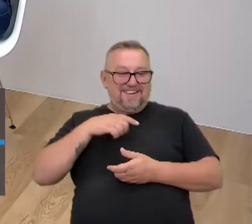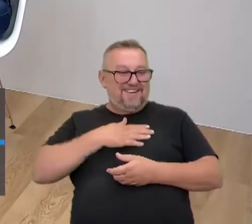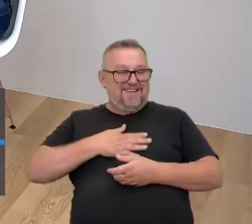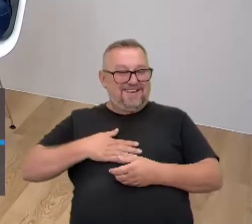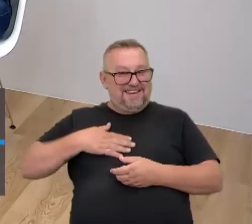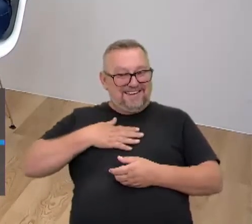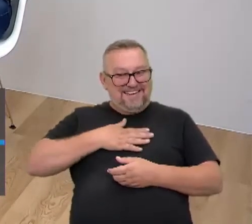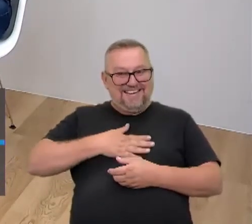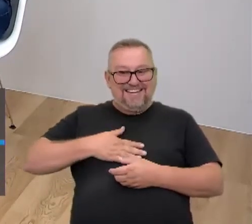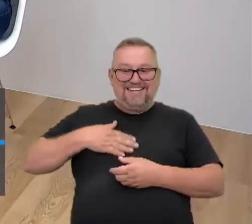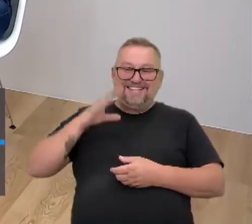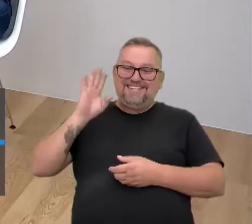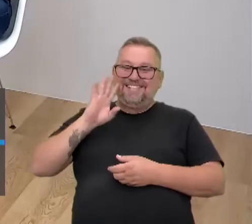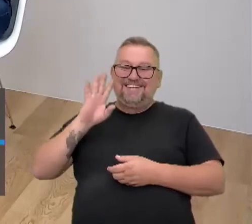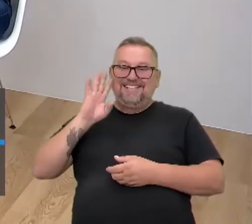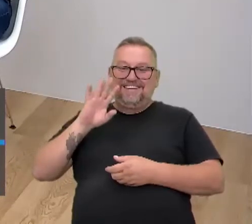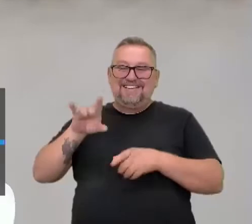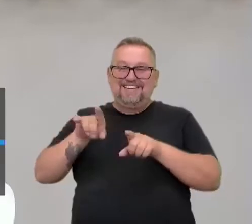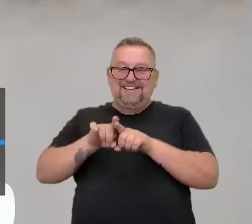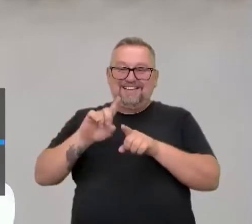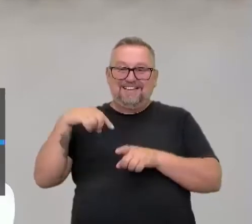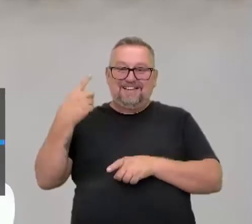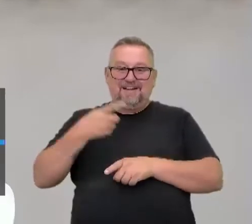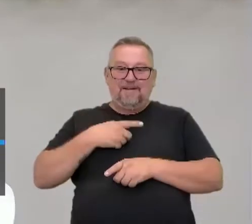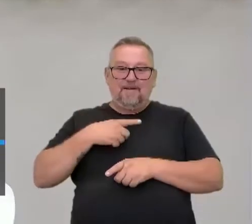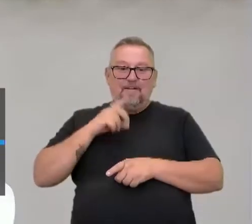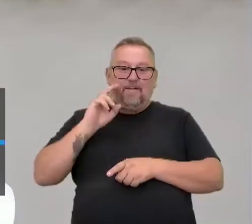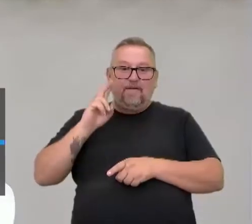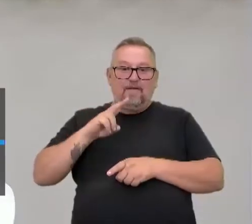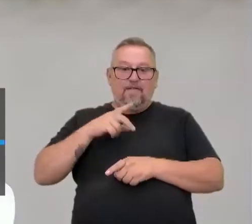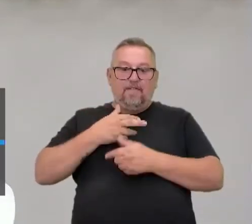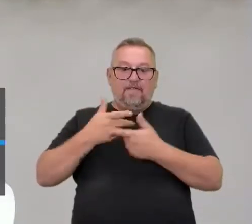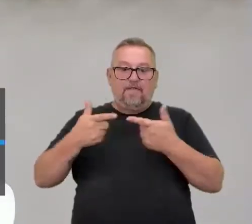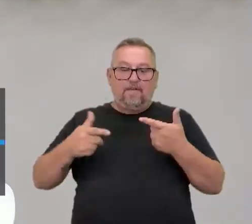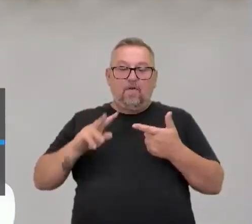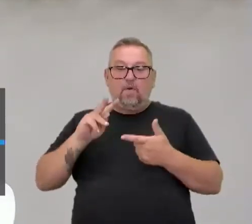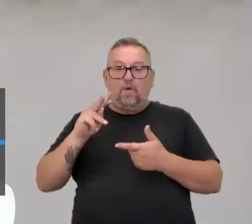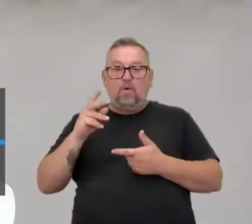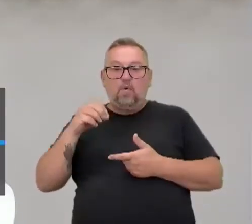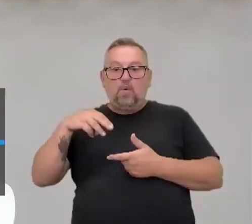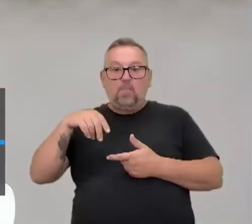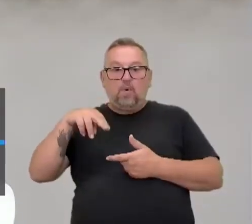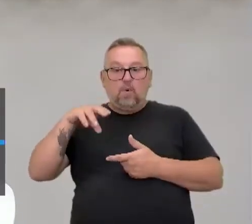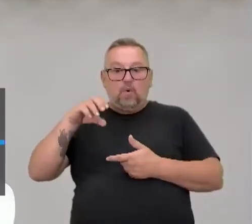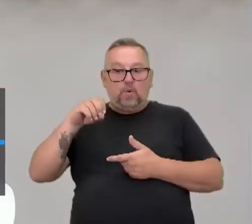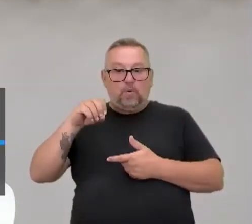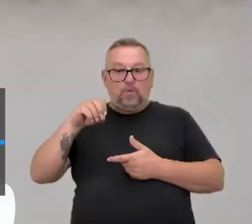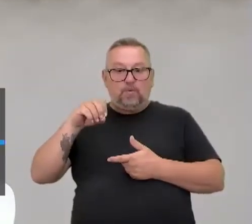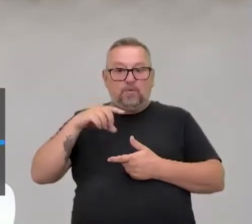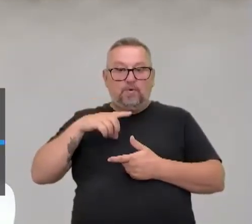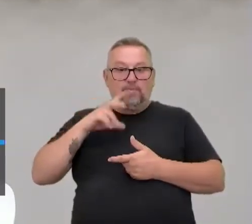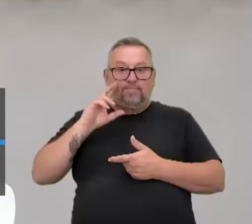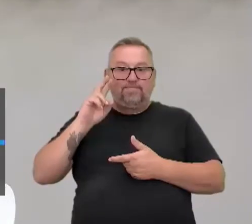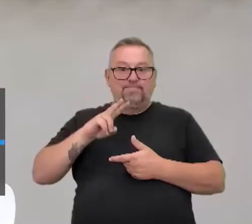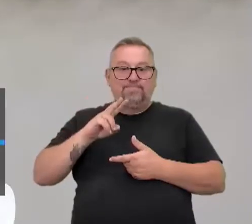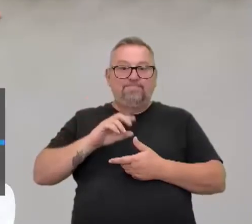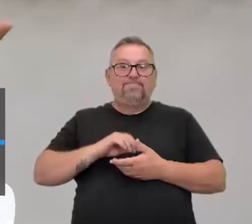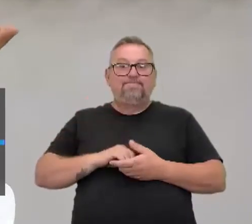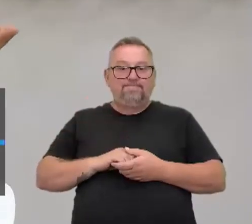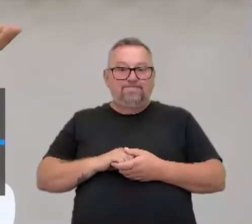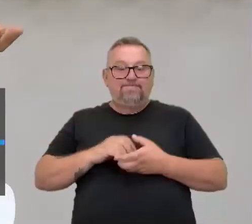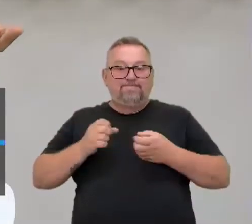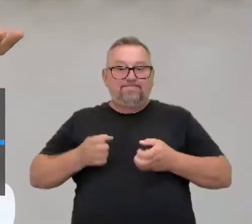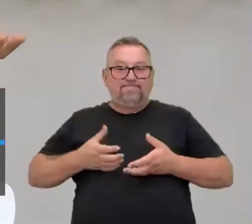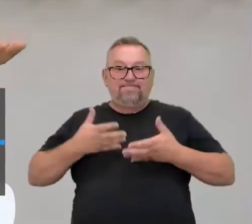prazer. Exato, né? Além da gente liberar aí uma série de hormônios, né? Quando a gente come, a gente, né, libera aí o hormônio,